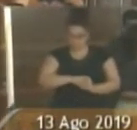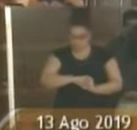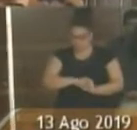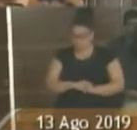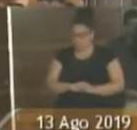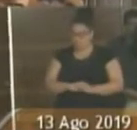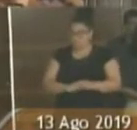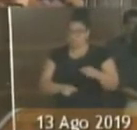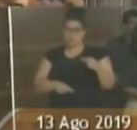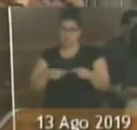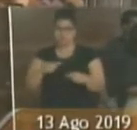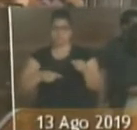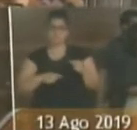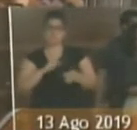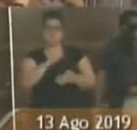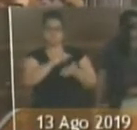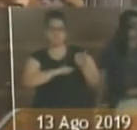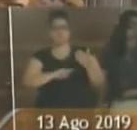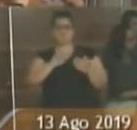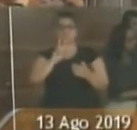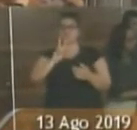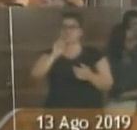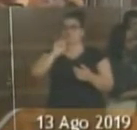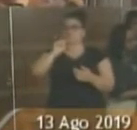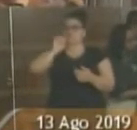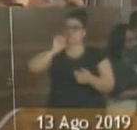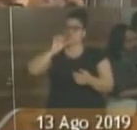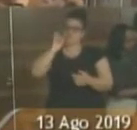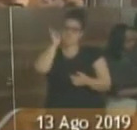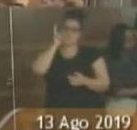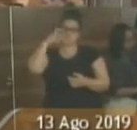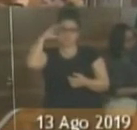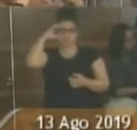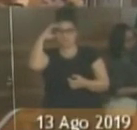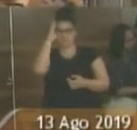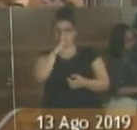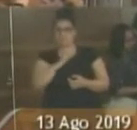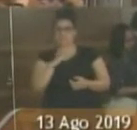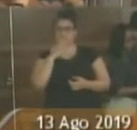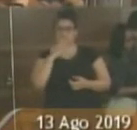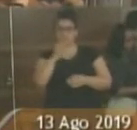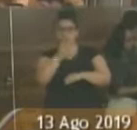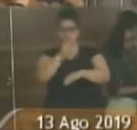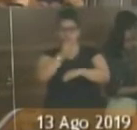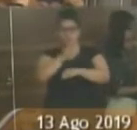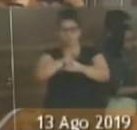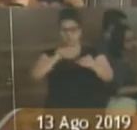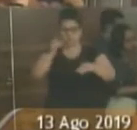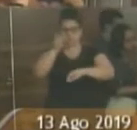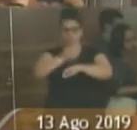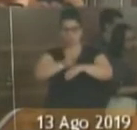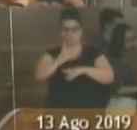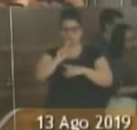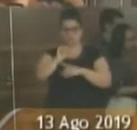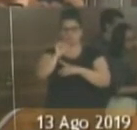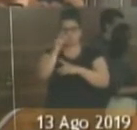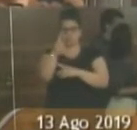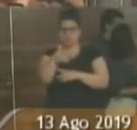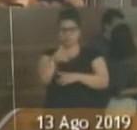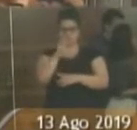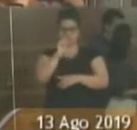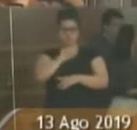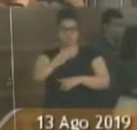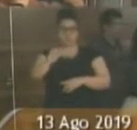Em discussão única, requerimento número 289, de autoria da vereadora Tite Brasil, solicitando a mesa diretora ser justificada de sua ausência na sessão ordinária do dia 6 de